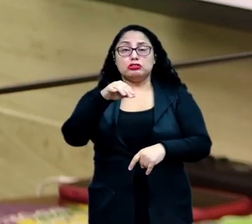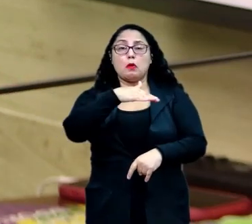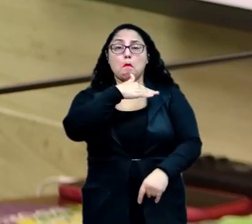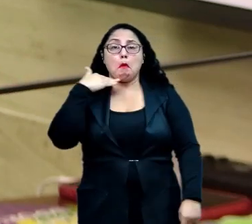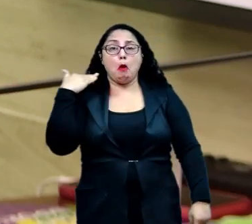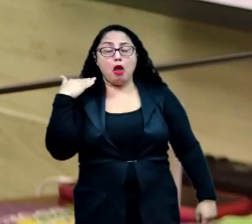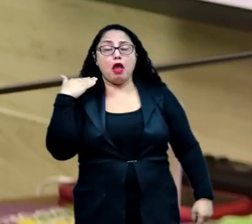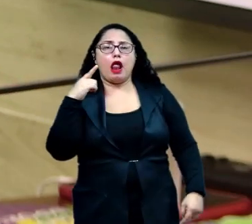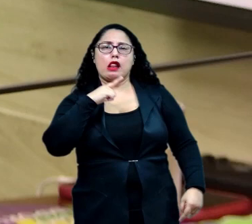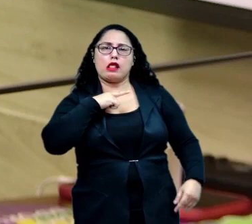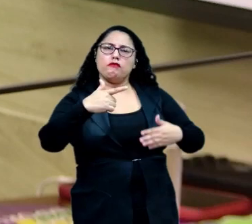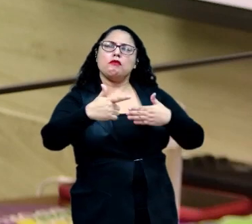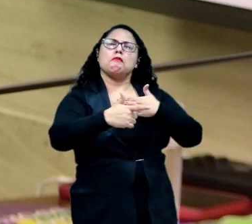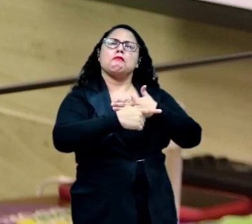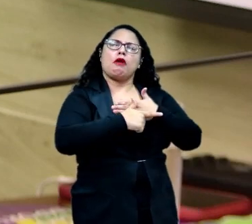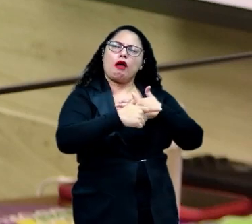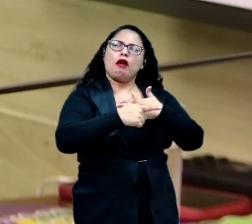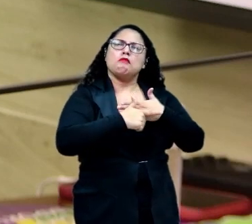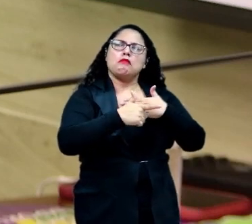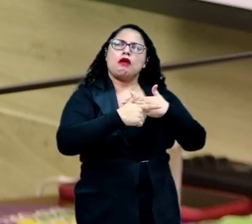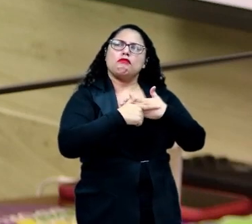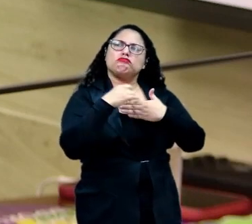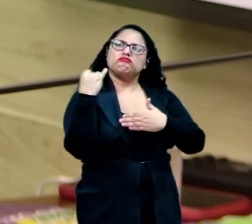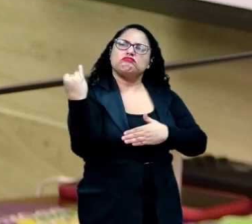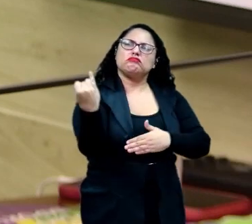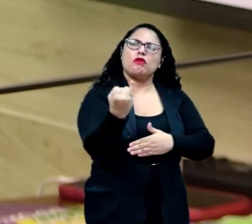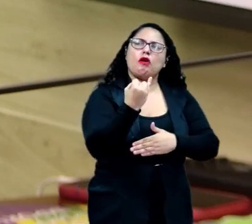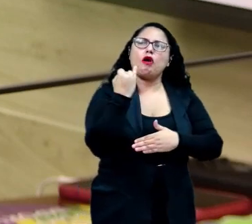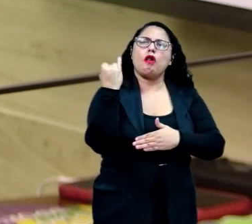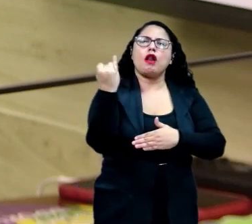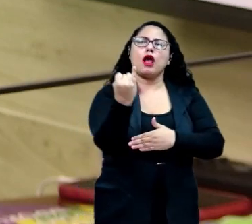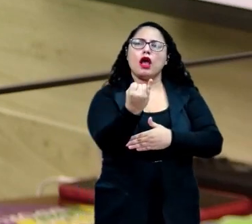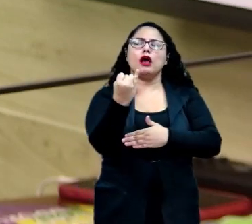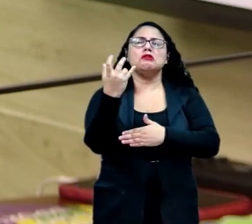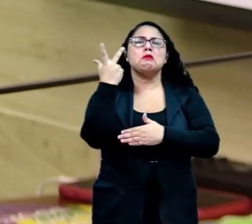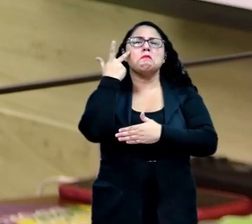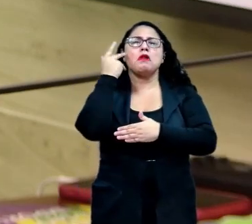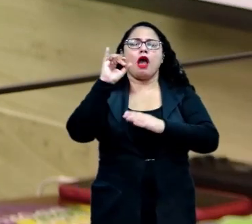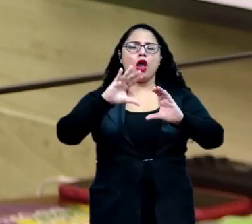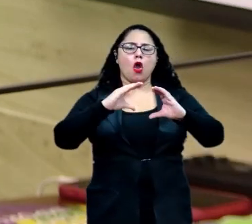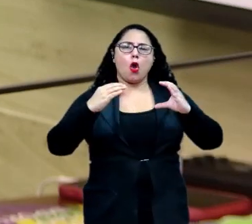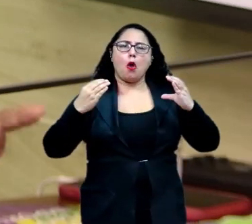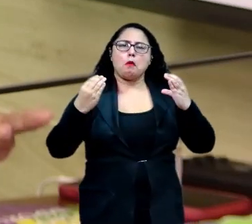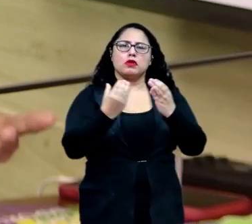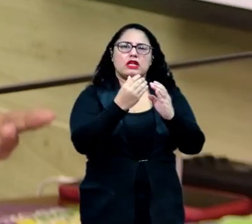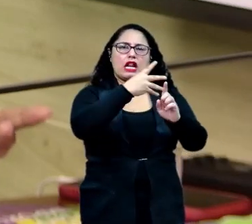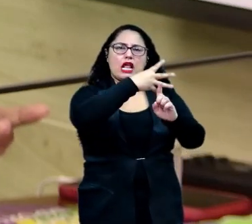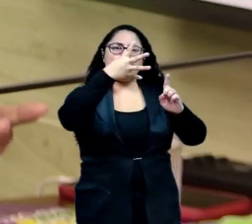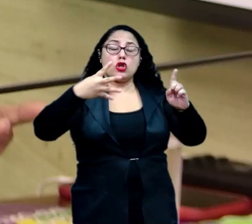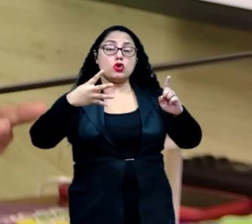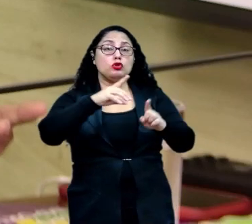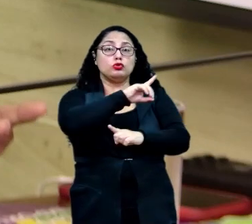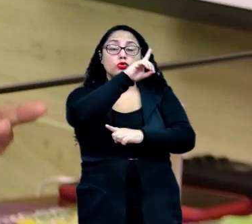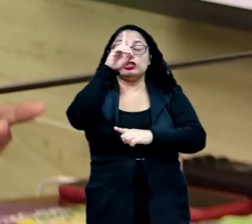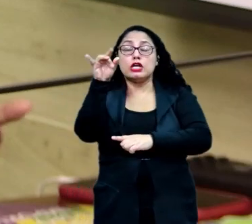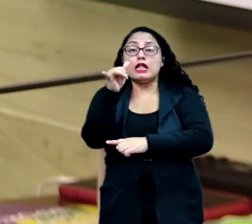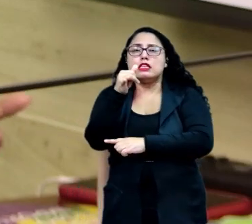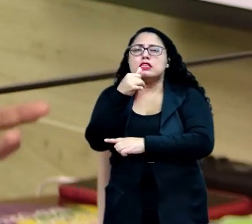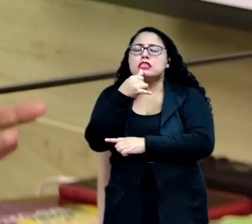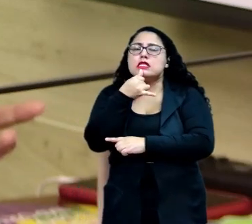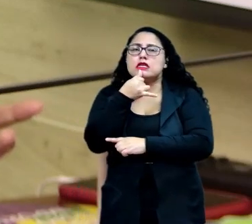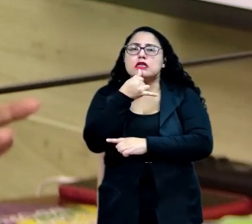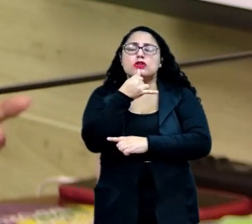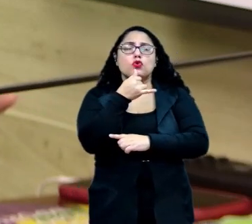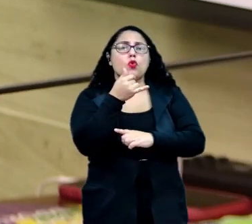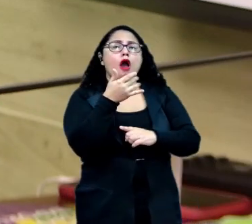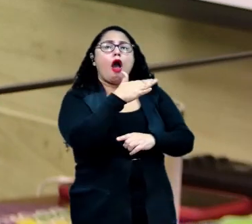ela teve um papel também determinante para que a comunidade LGBT, num dia muito triste, com o adeus